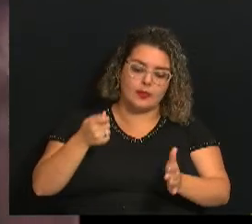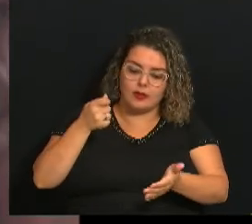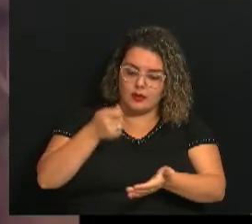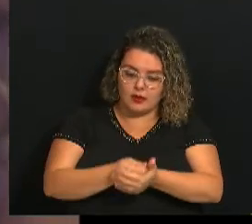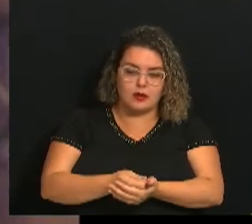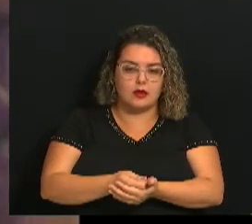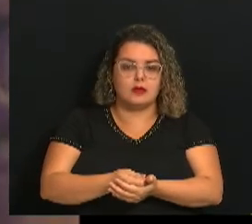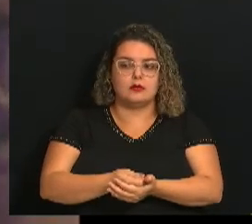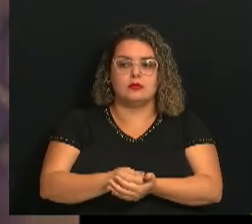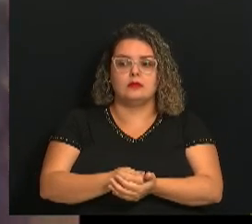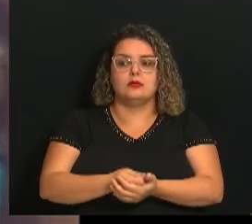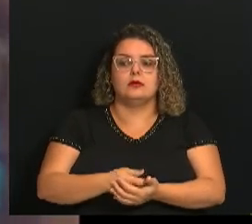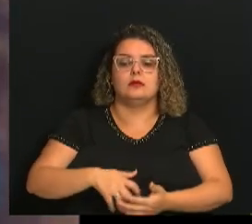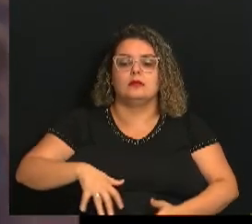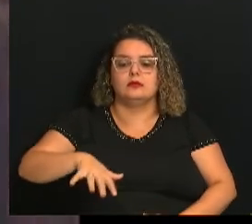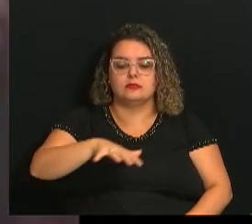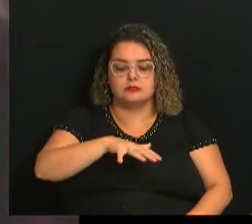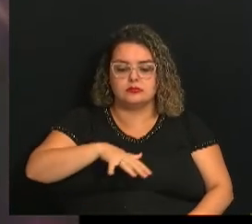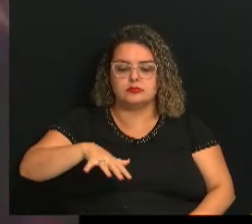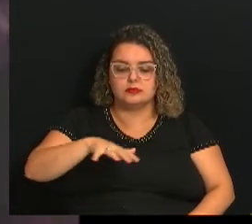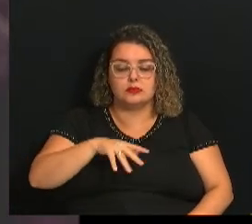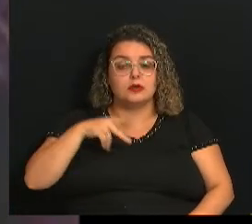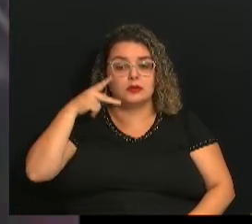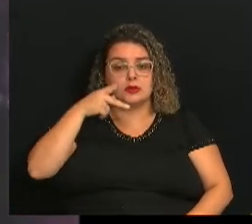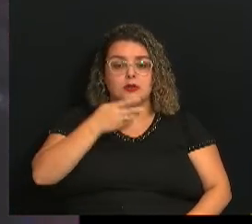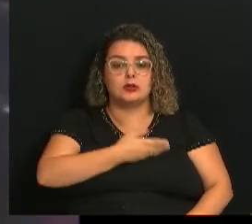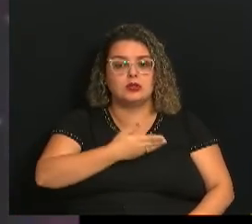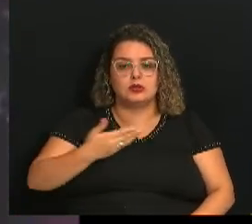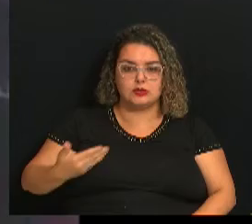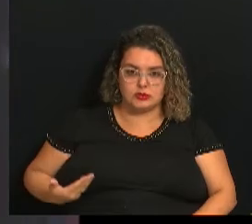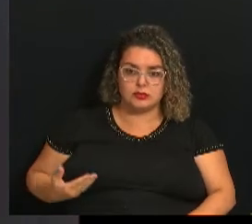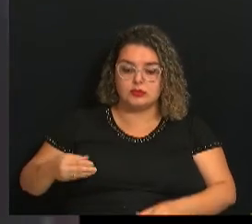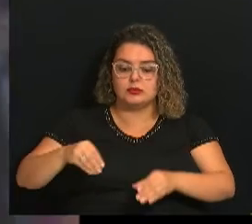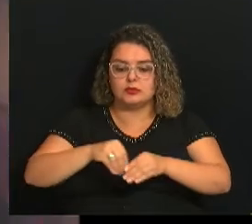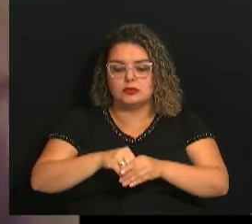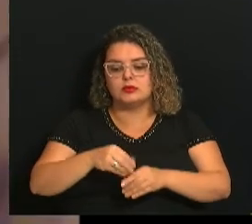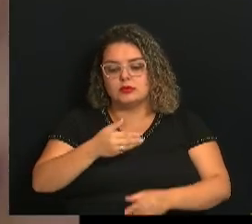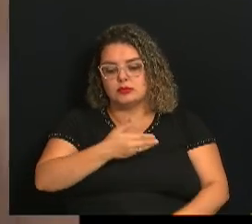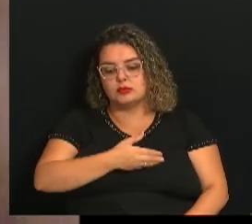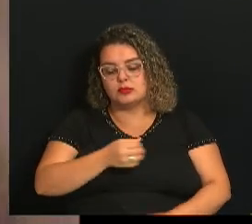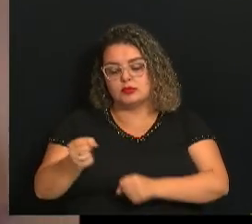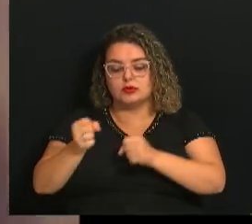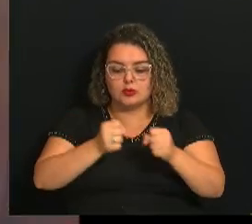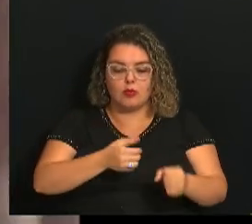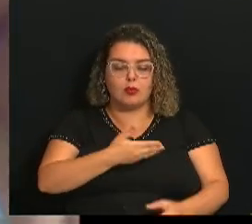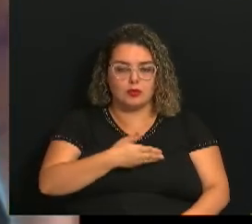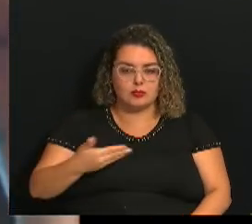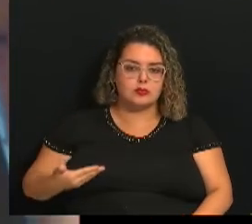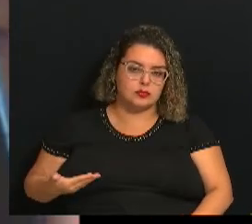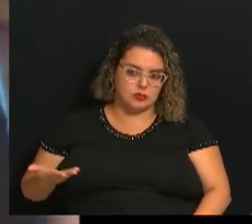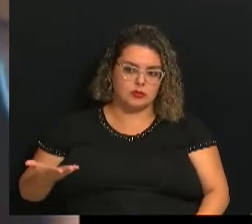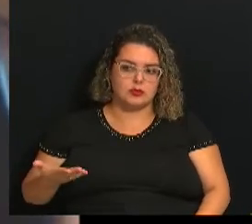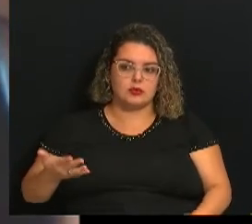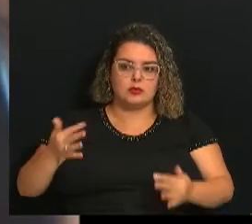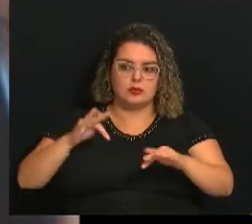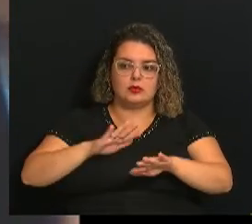do campo da política pública, dentro do poder público, a realização dessas